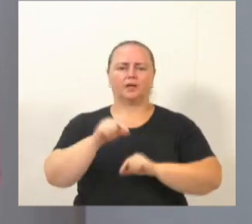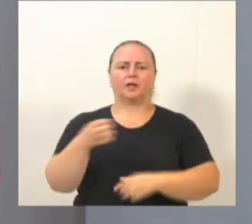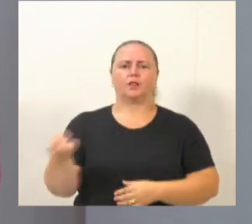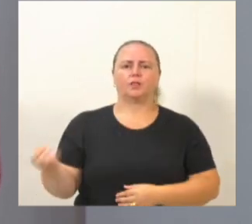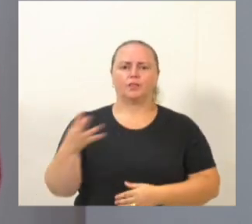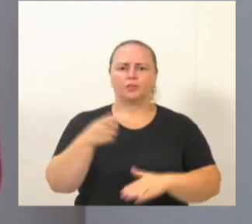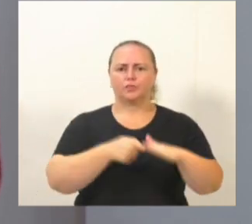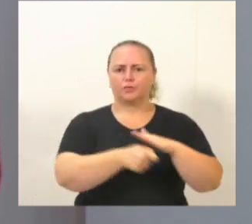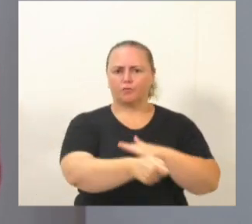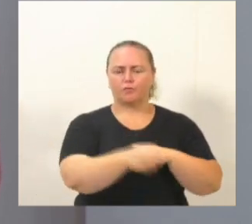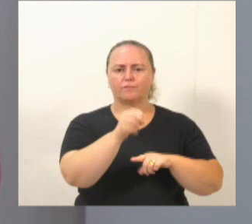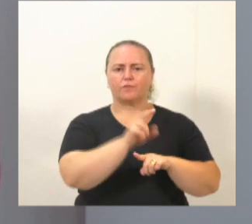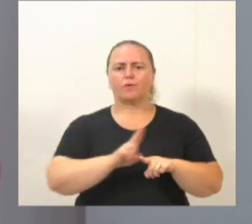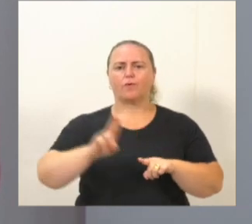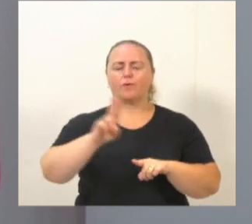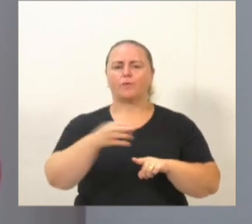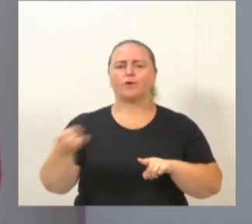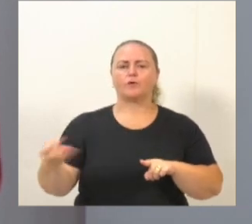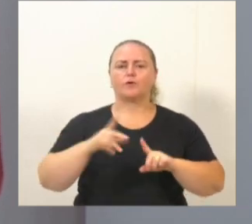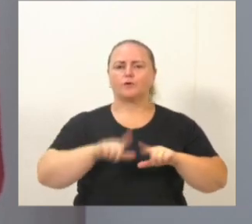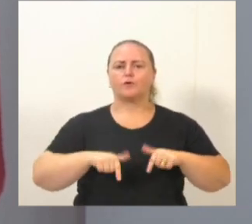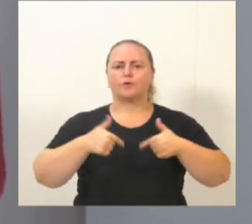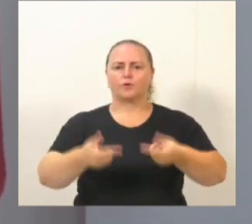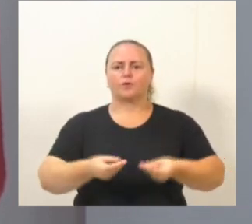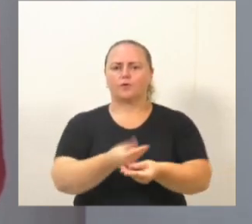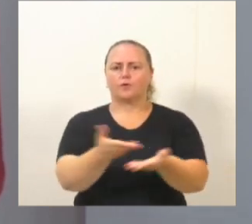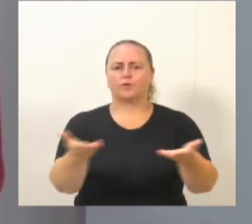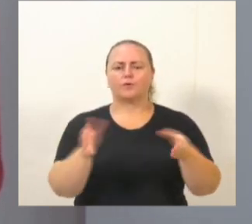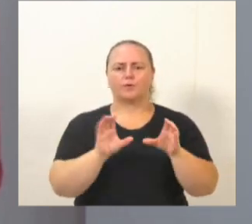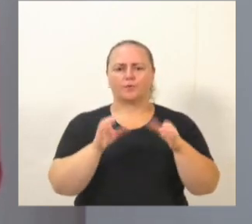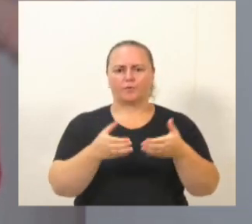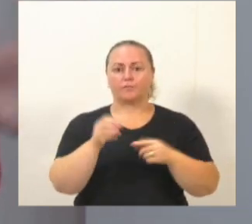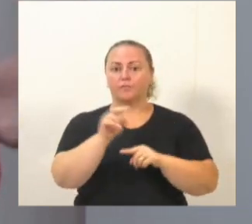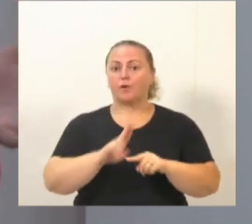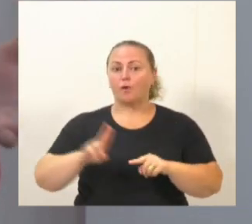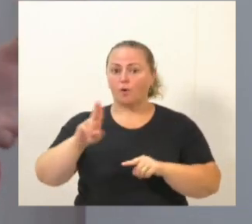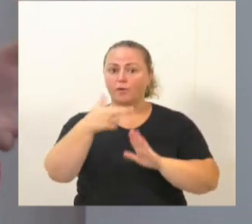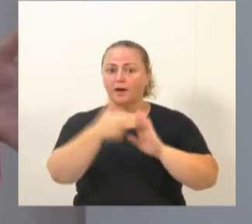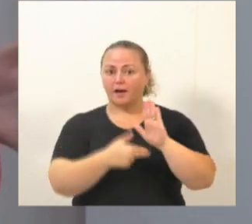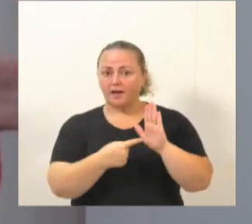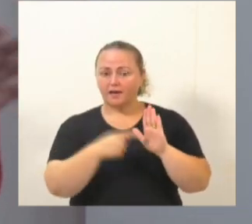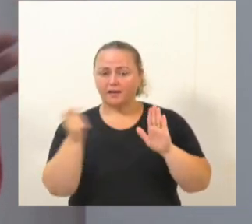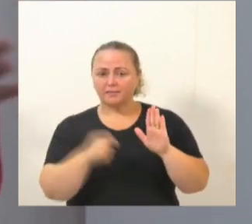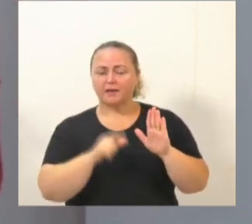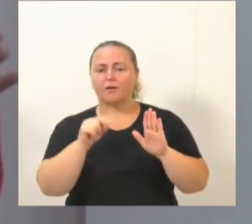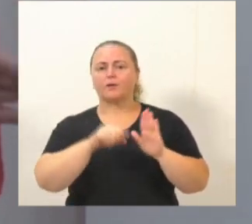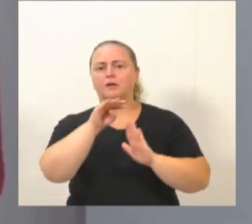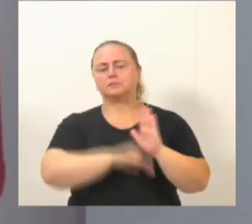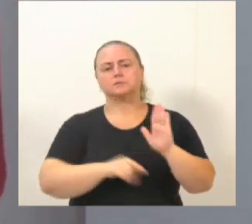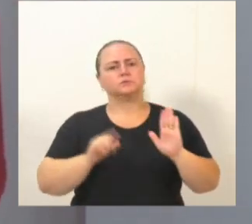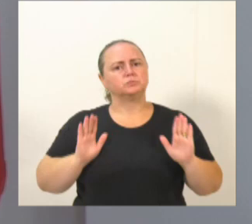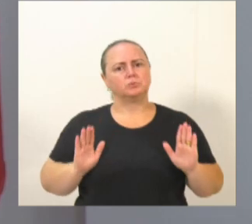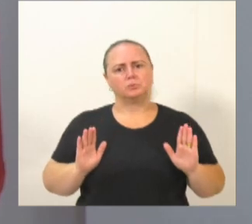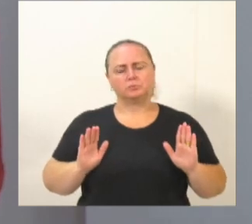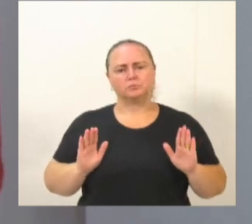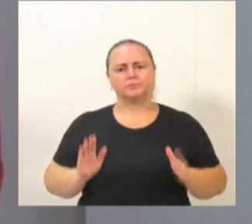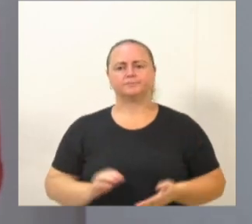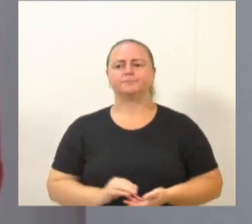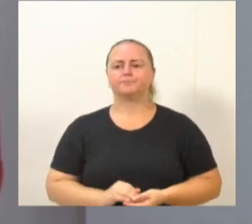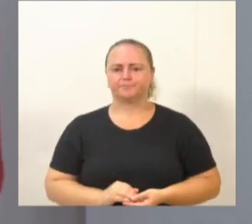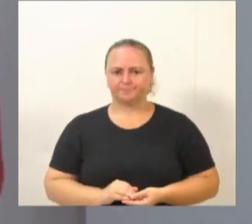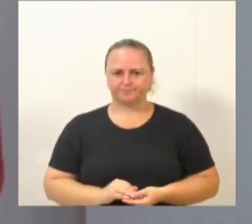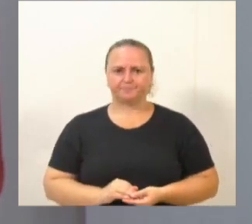em novas ações para a comunidade, ou até pode, pela regra, pode virar um desconto de tarifa. Isso faz parte